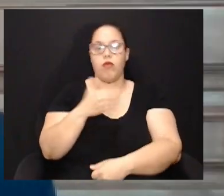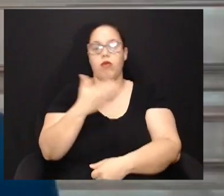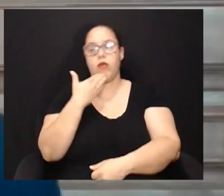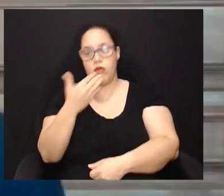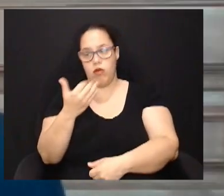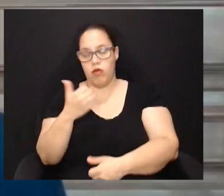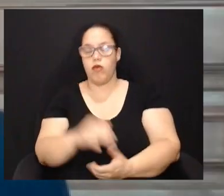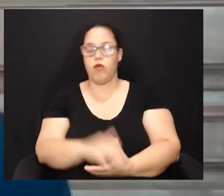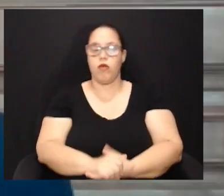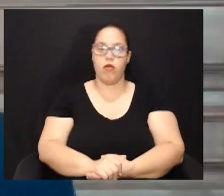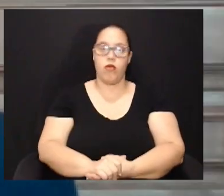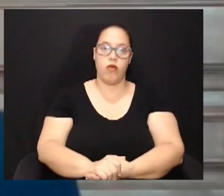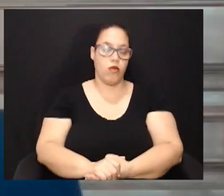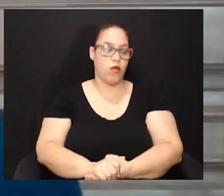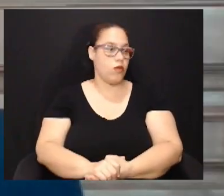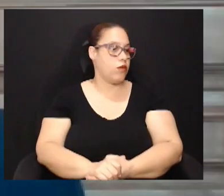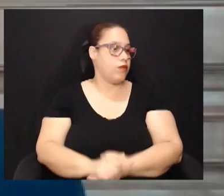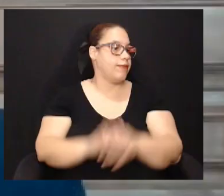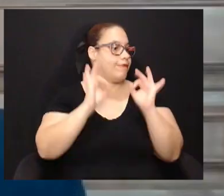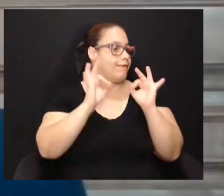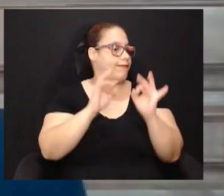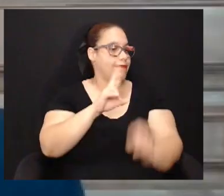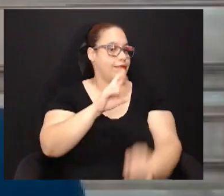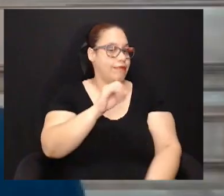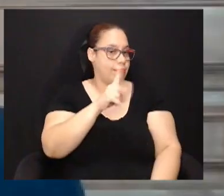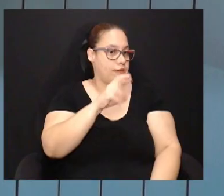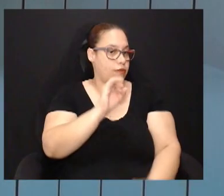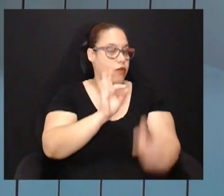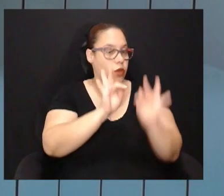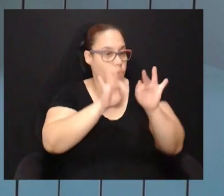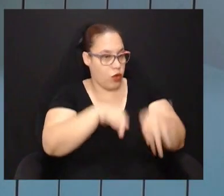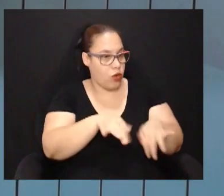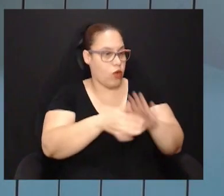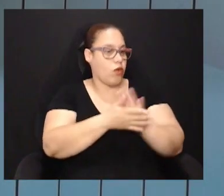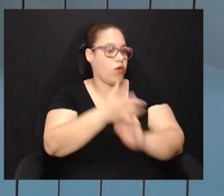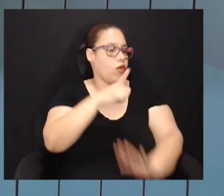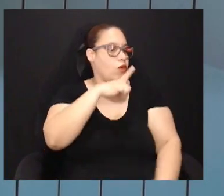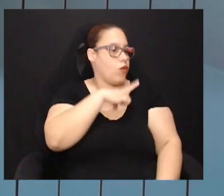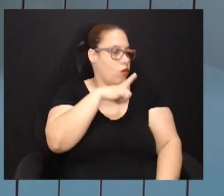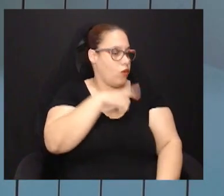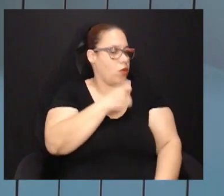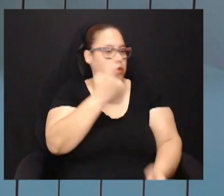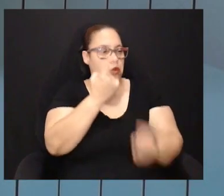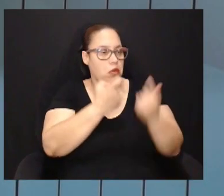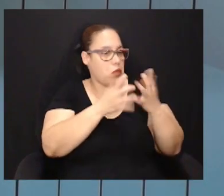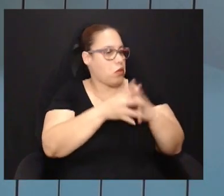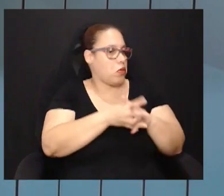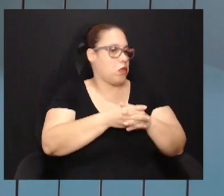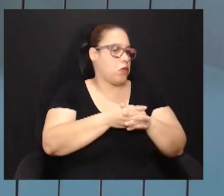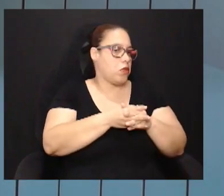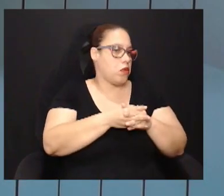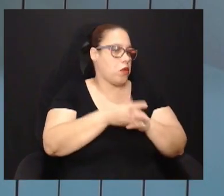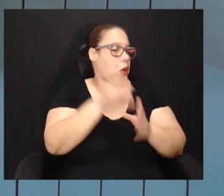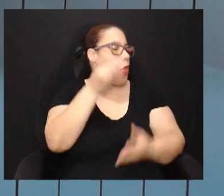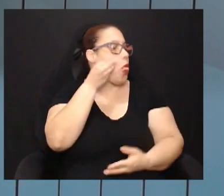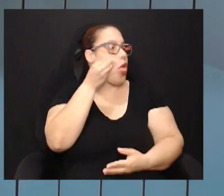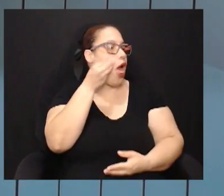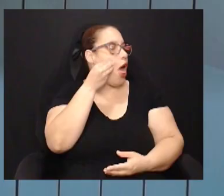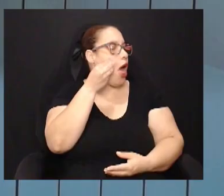né, solicitar que troque por um outro produto. Perfeito, Rodrigo. Para a gente finalizar, existe